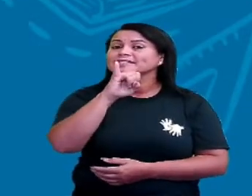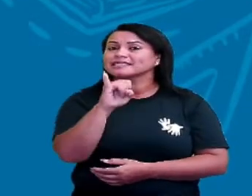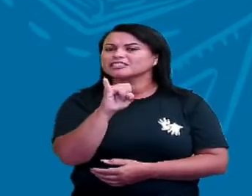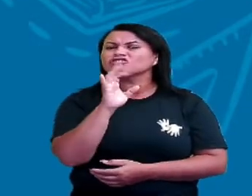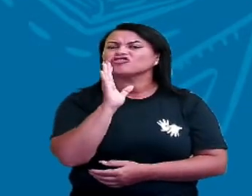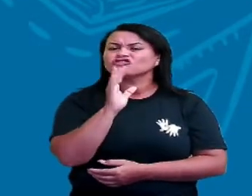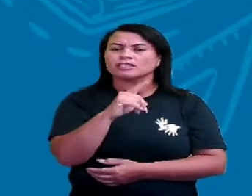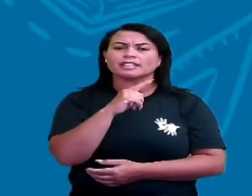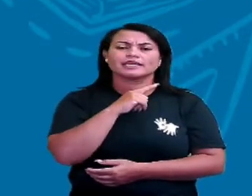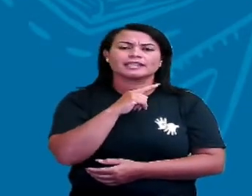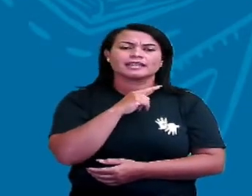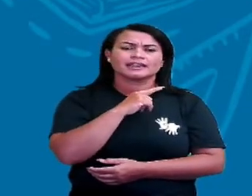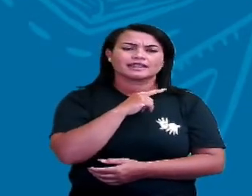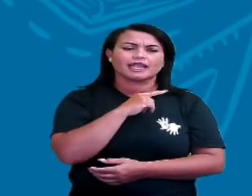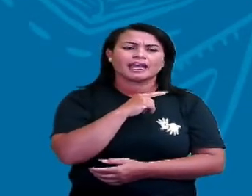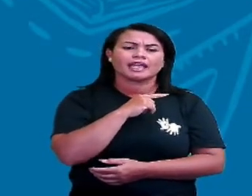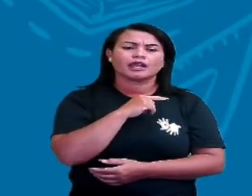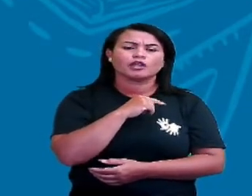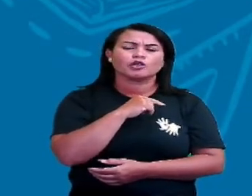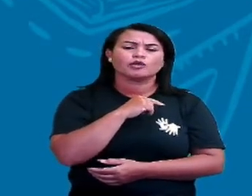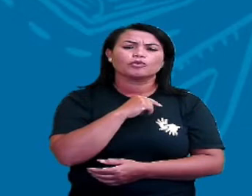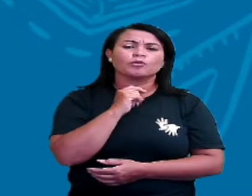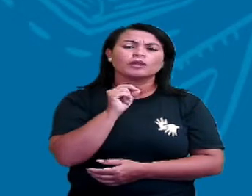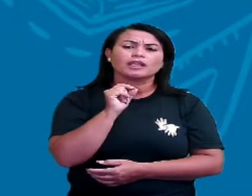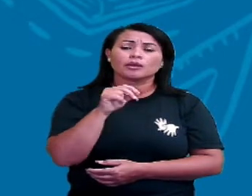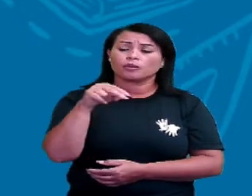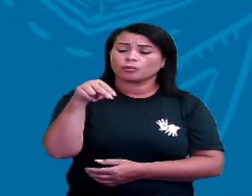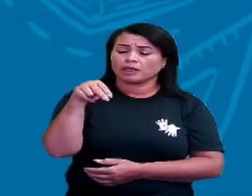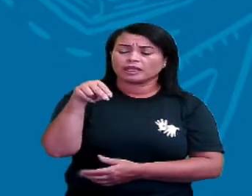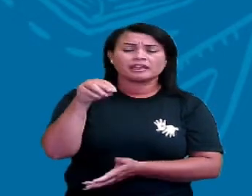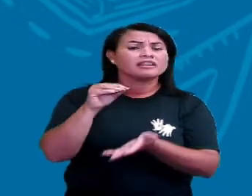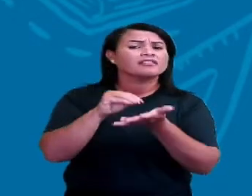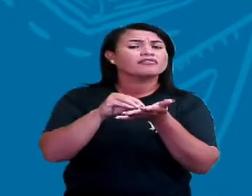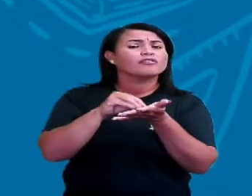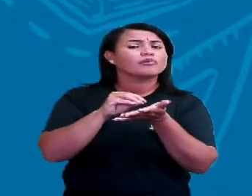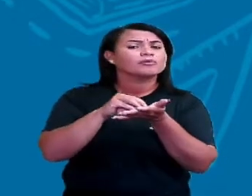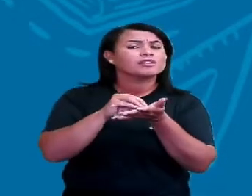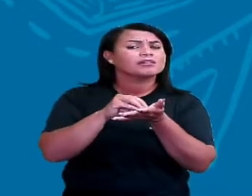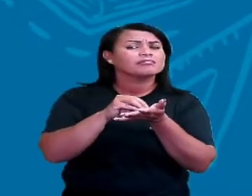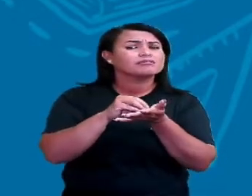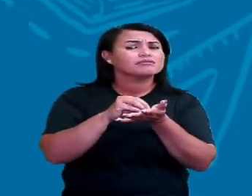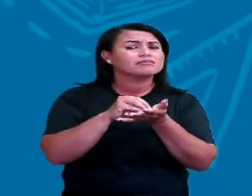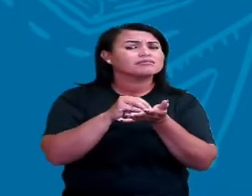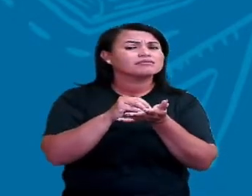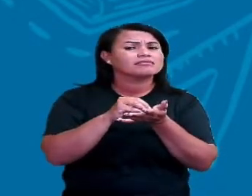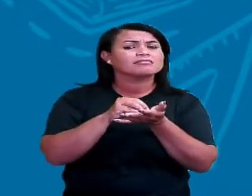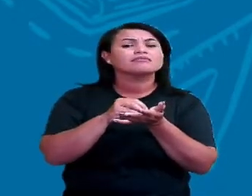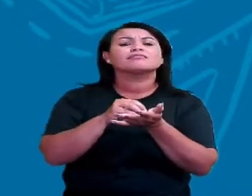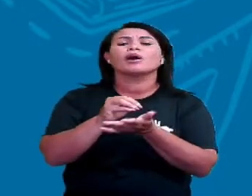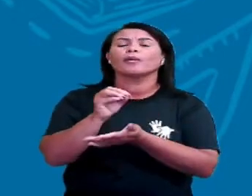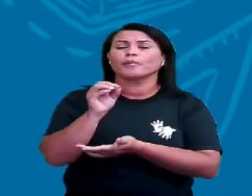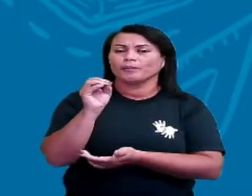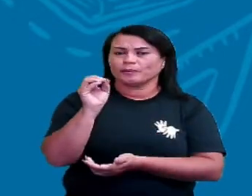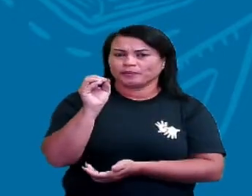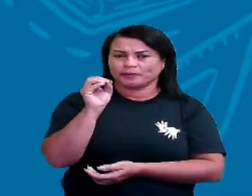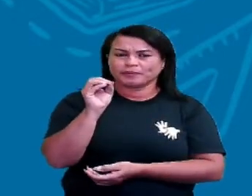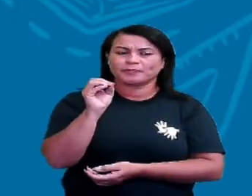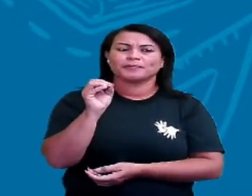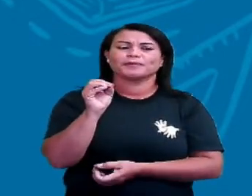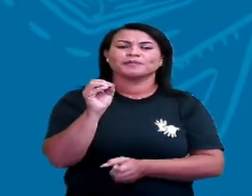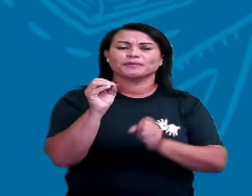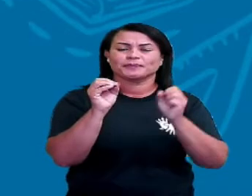eu tenho o nó. Eu já tenho o N. Vai faltar o que aí, crianças? O O.